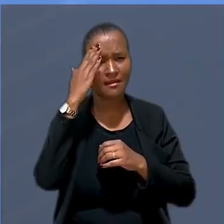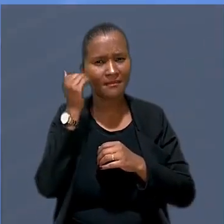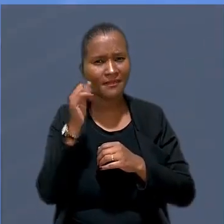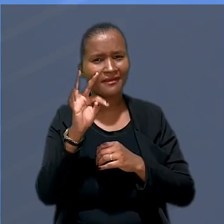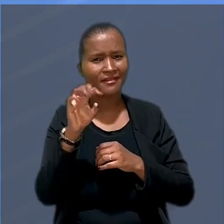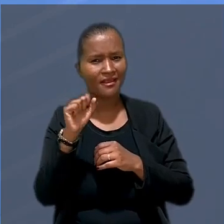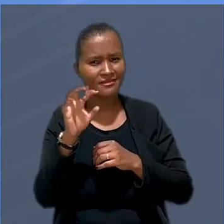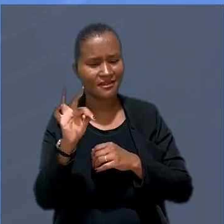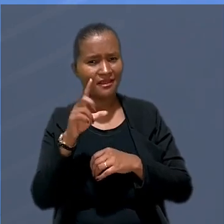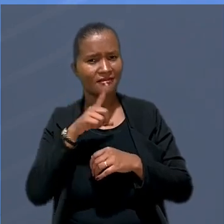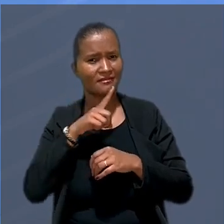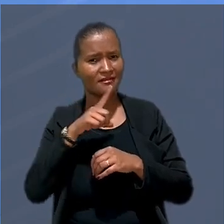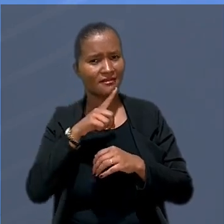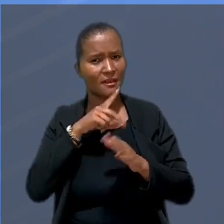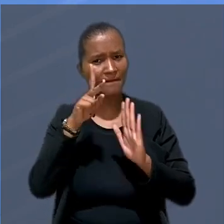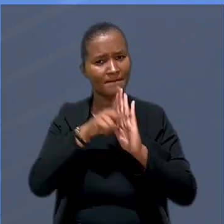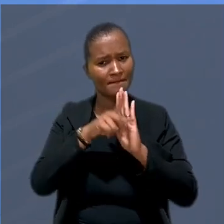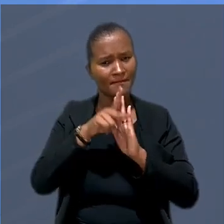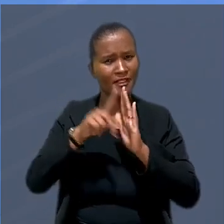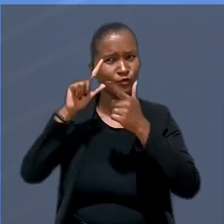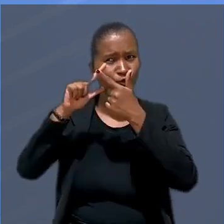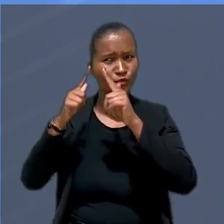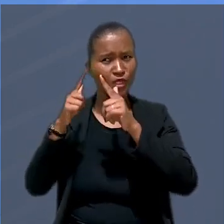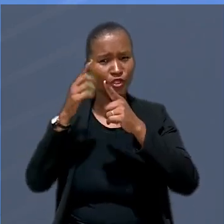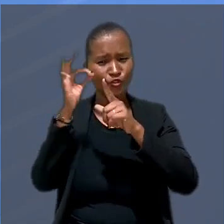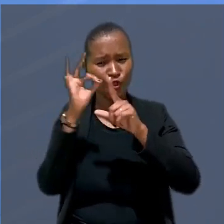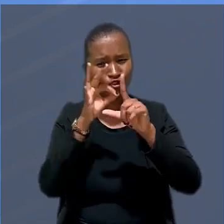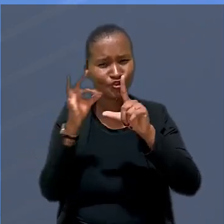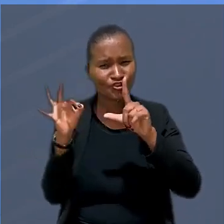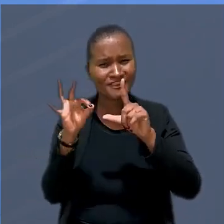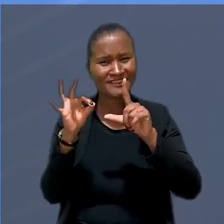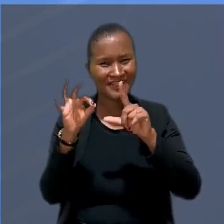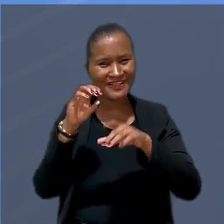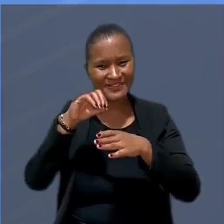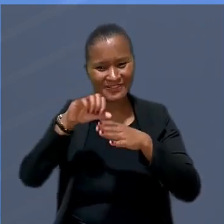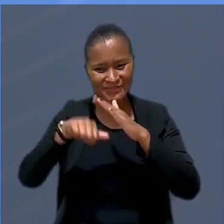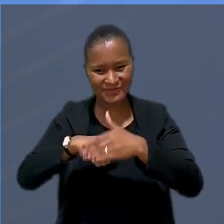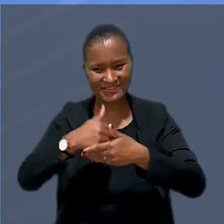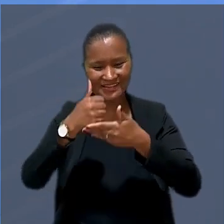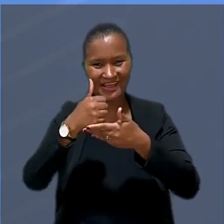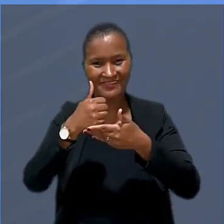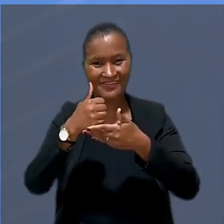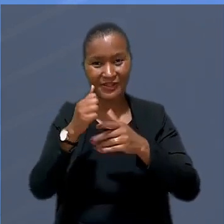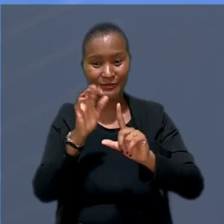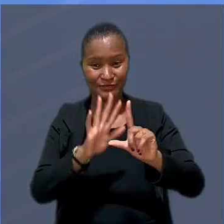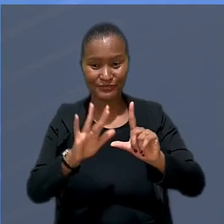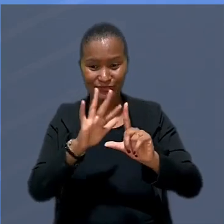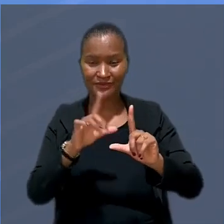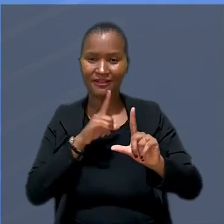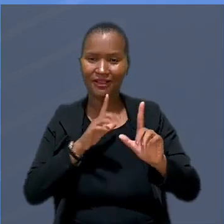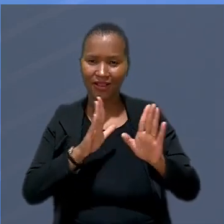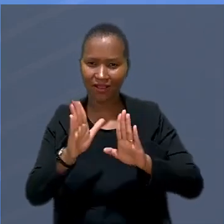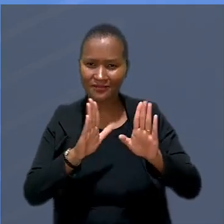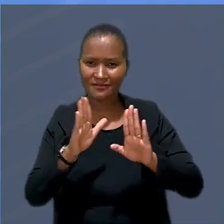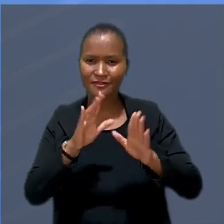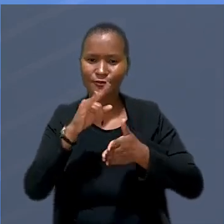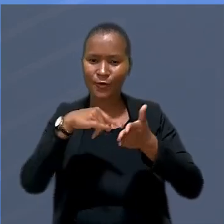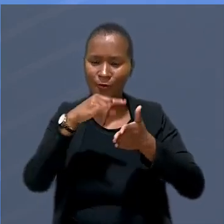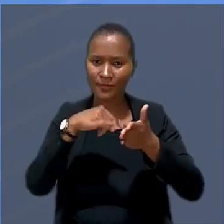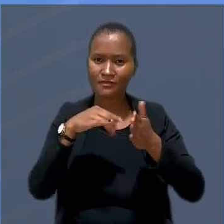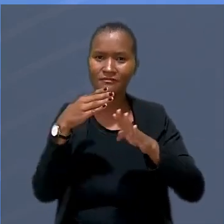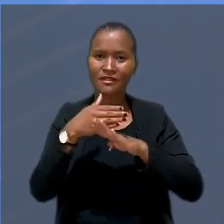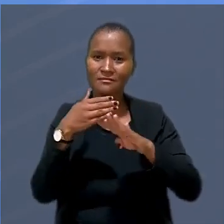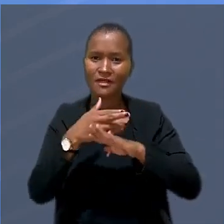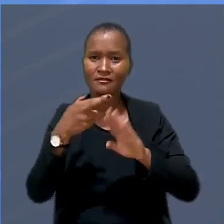Você sabia que o TST conta com um plano de logística sustentável? O QR Code que aparece na tela dá acesso ao documento, que faz